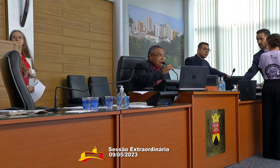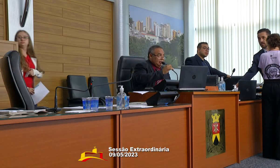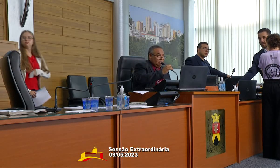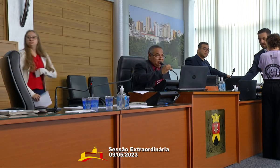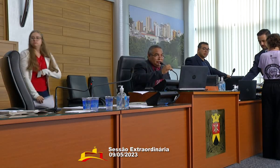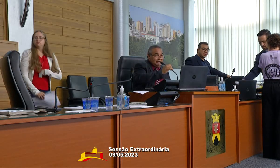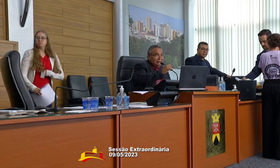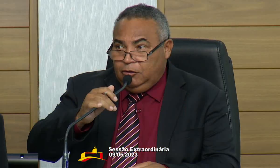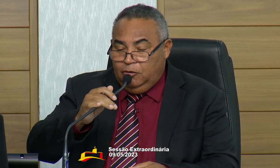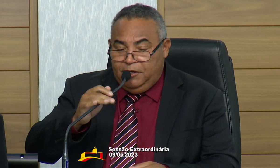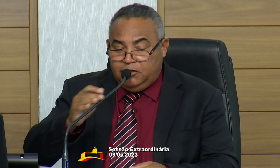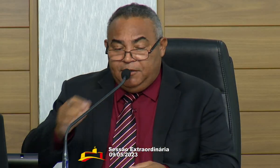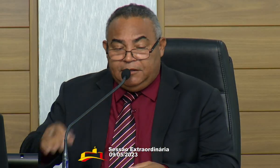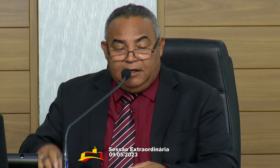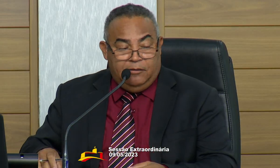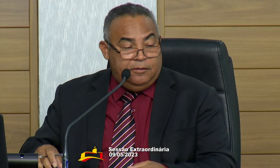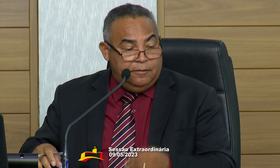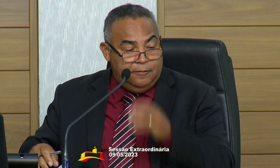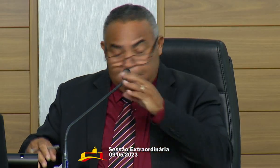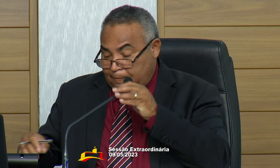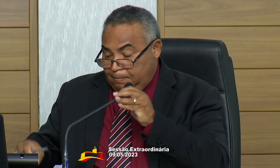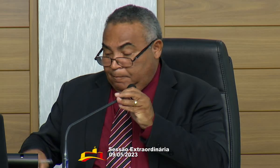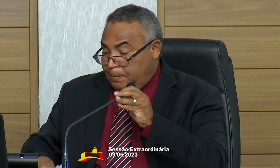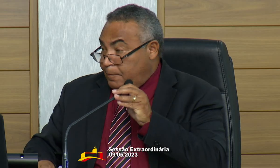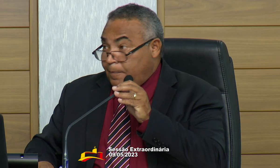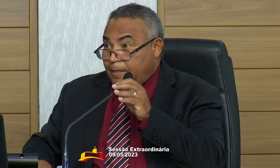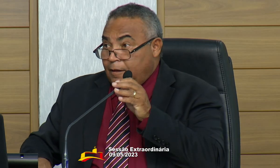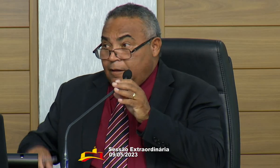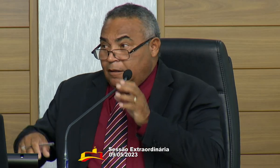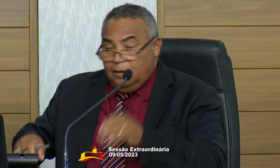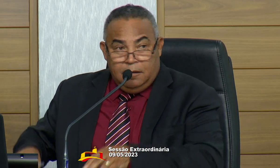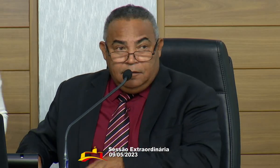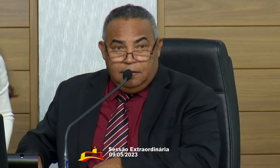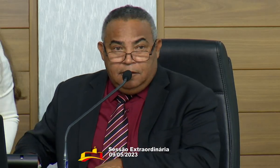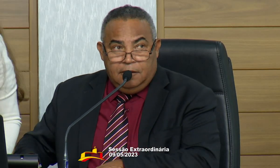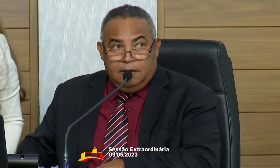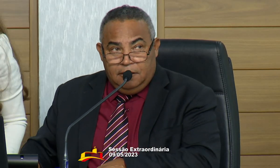Boa tarde a todos. Tendo o número regimental,